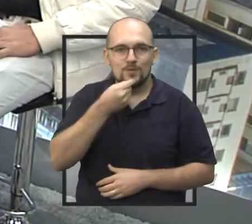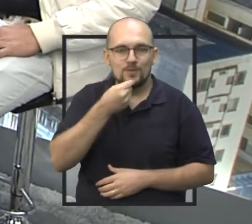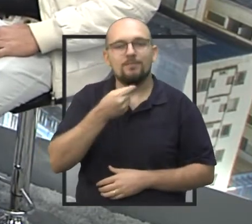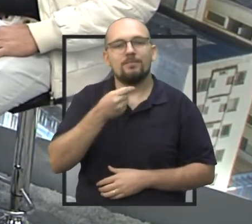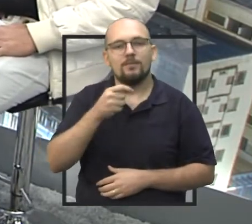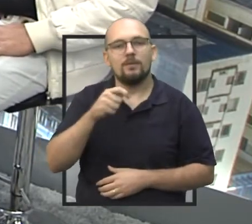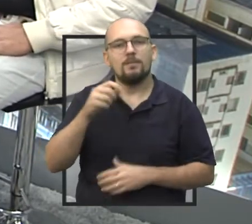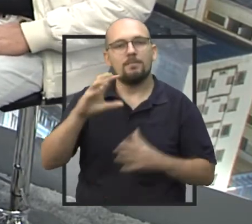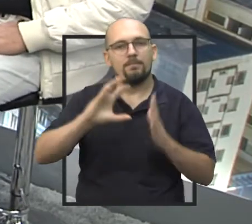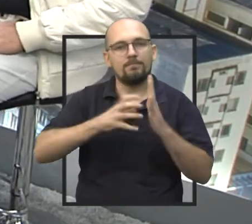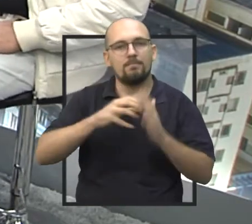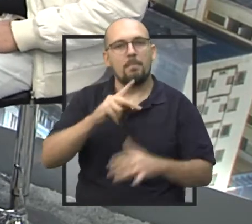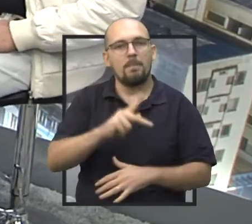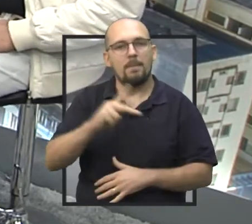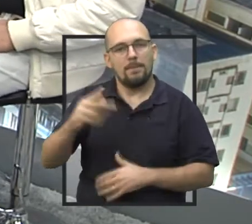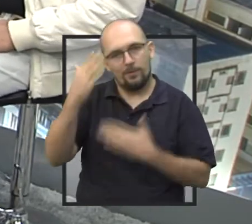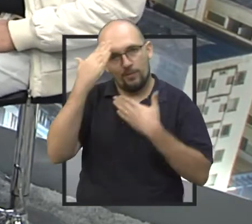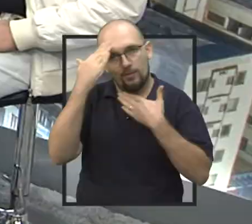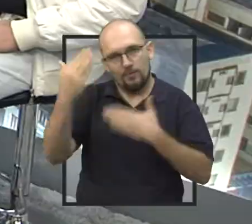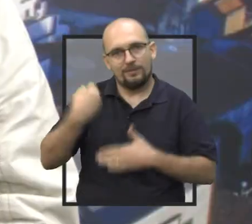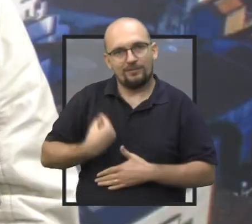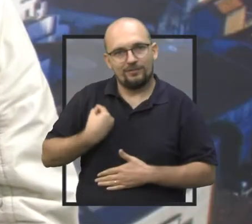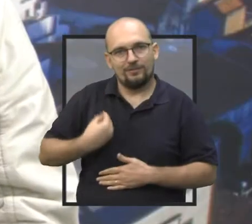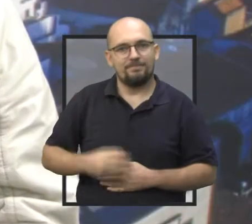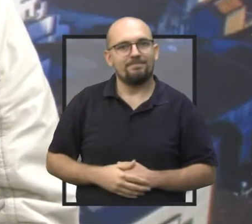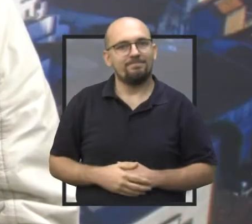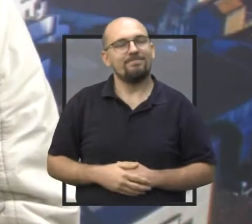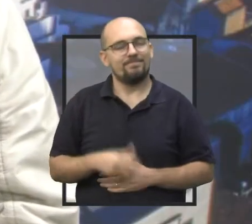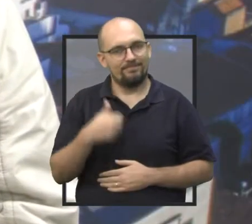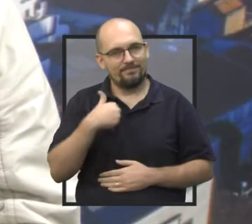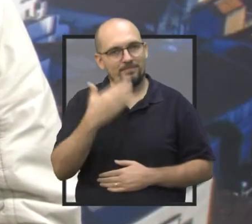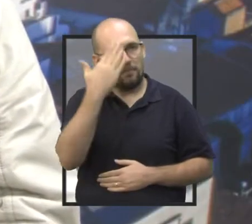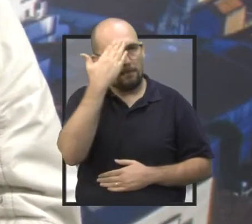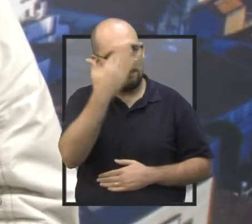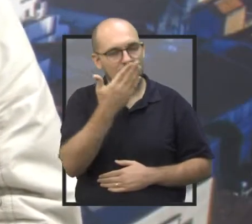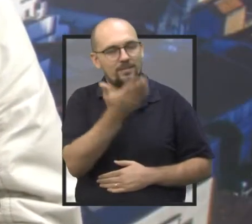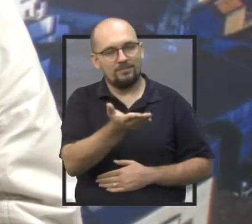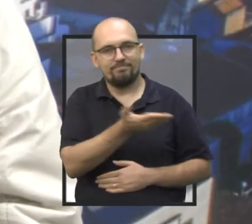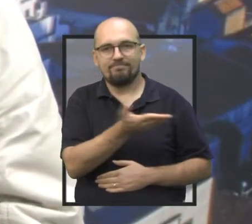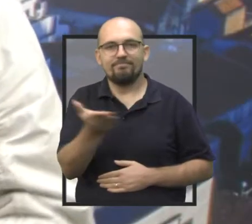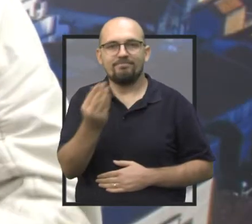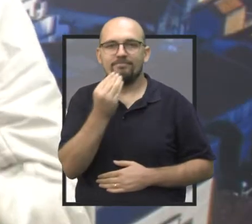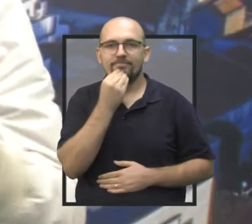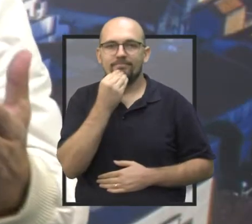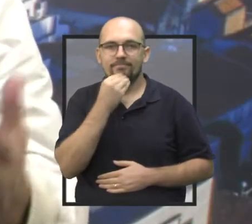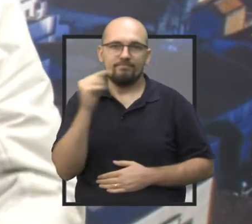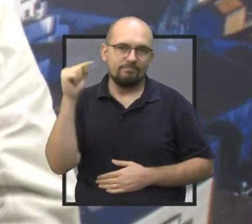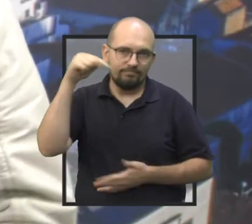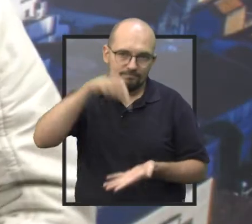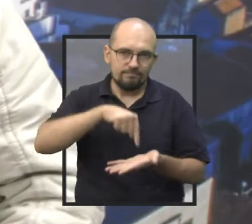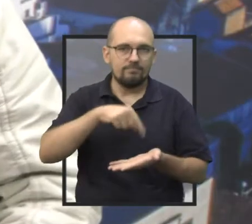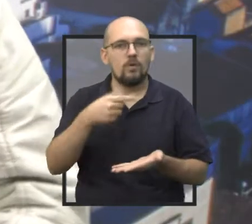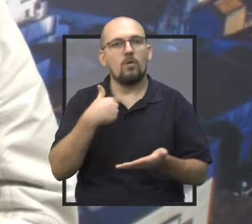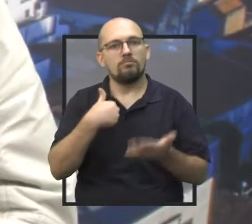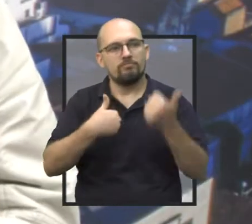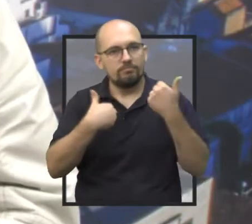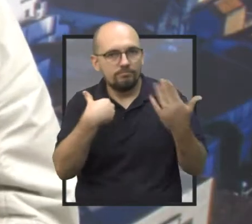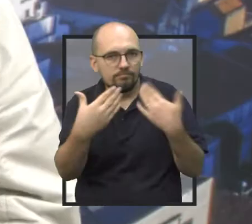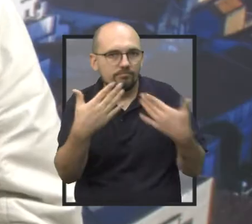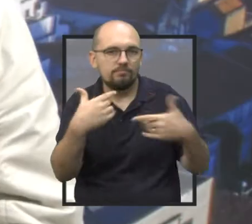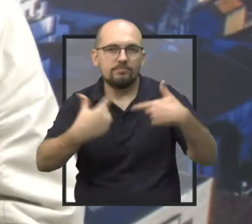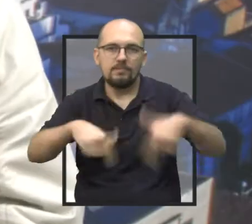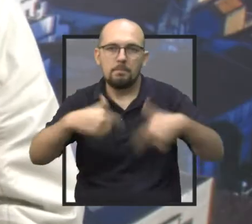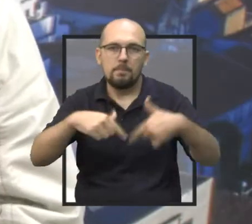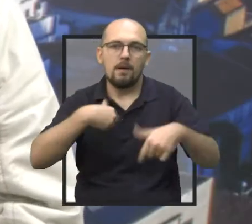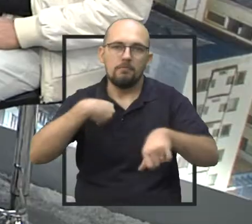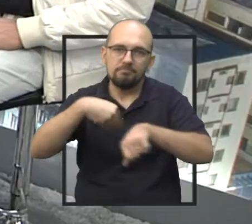Vereador, obrigado pela sua presença mais uma vez. Eu que agradeço aí mais essa oportunidade aí de estar passando à população os trabalhos nossos